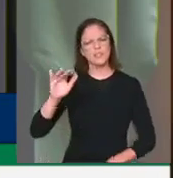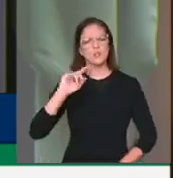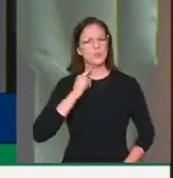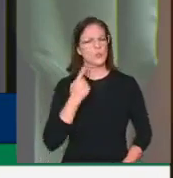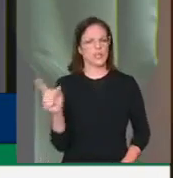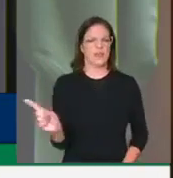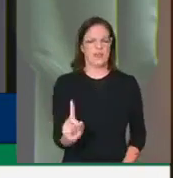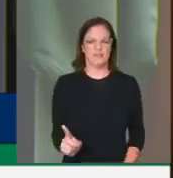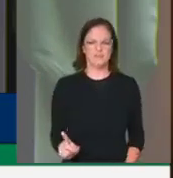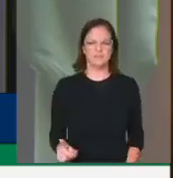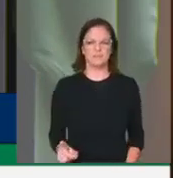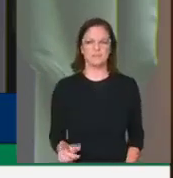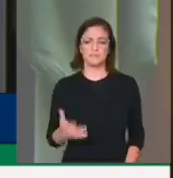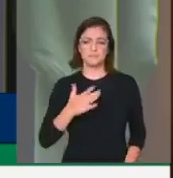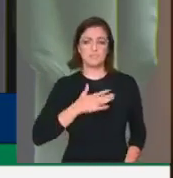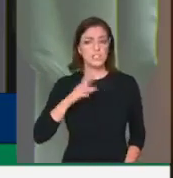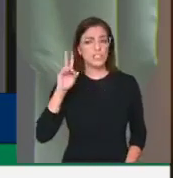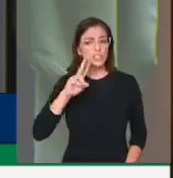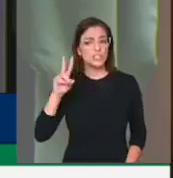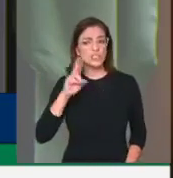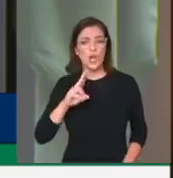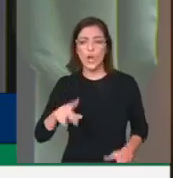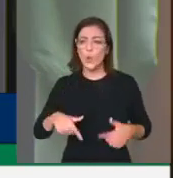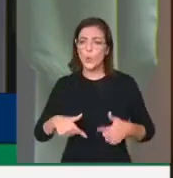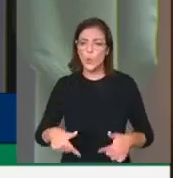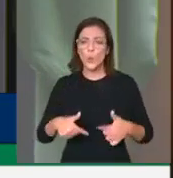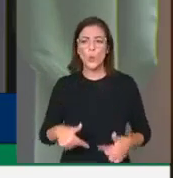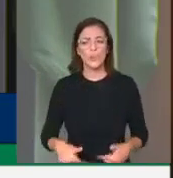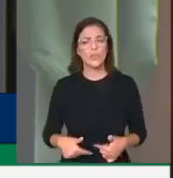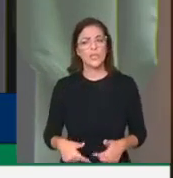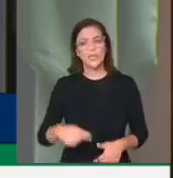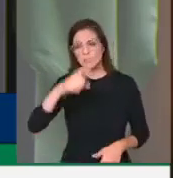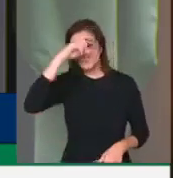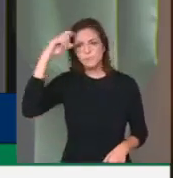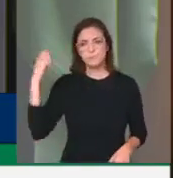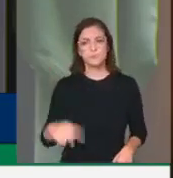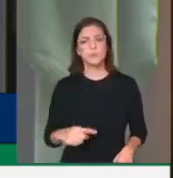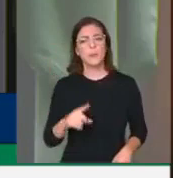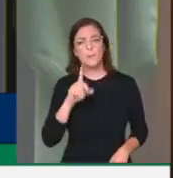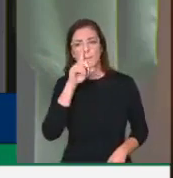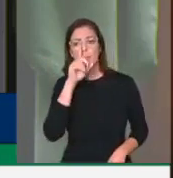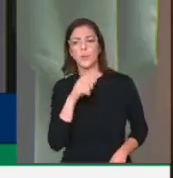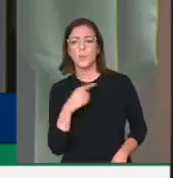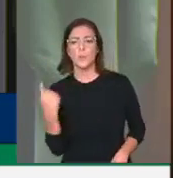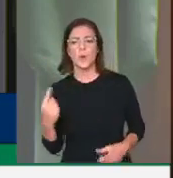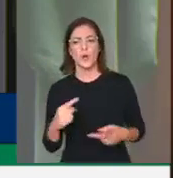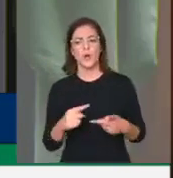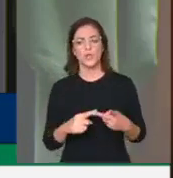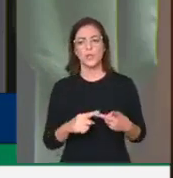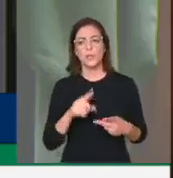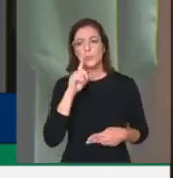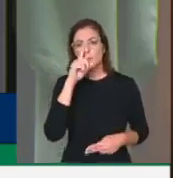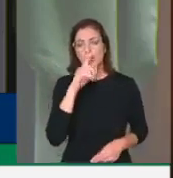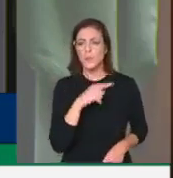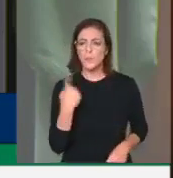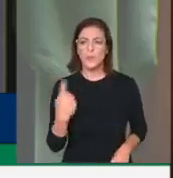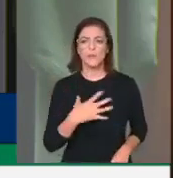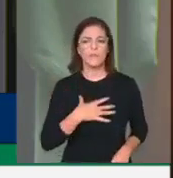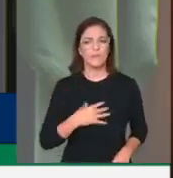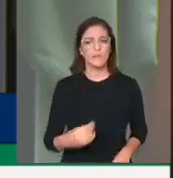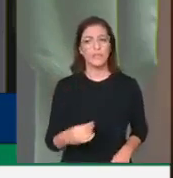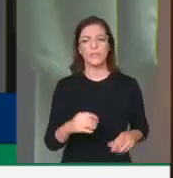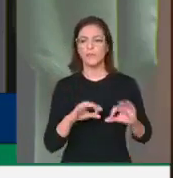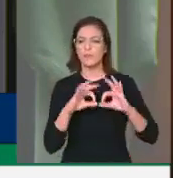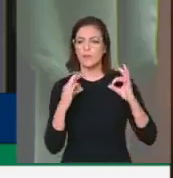minha história de enfrentamento à milícia me custou muito, ministro. Custou ameaça de vida, custou ameaça de vida dos meus filhos, da